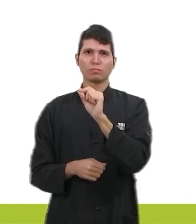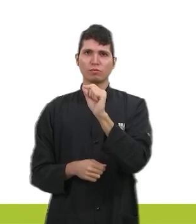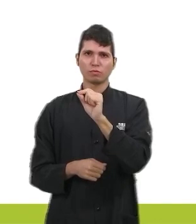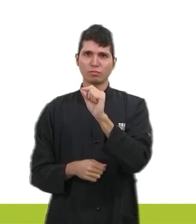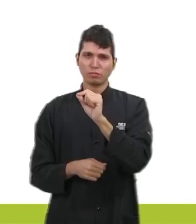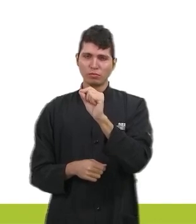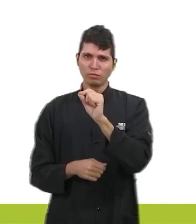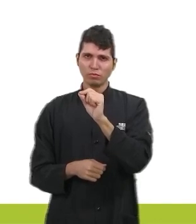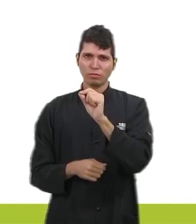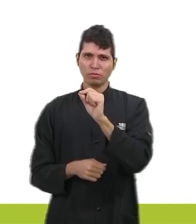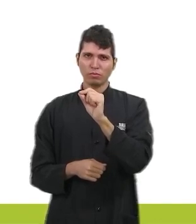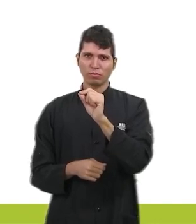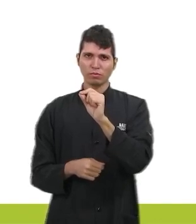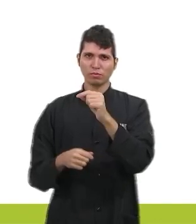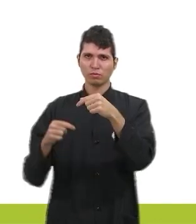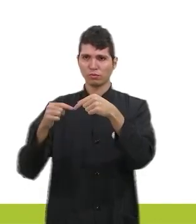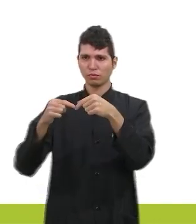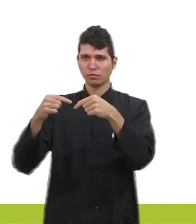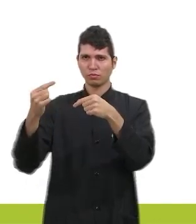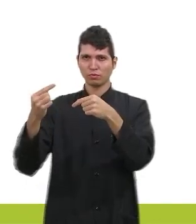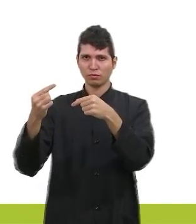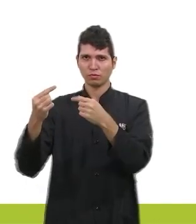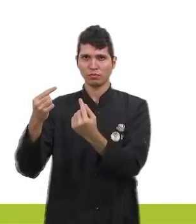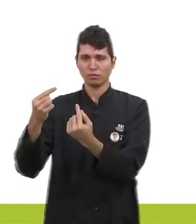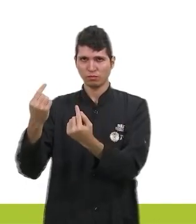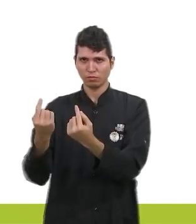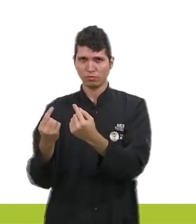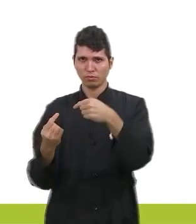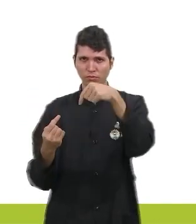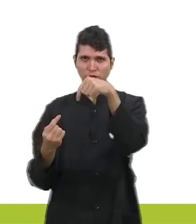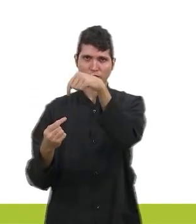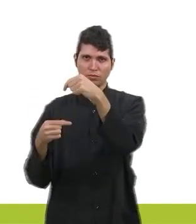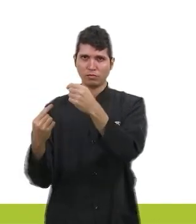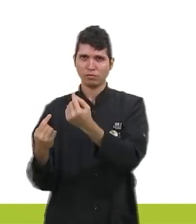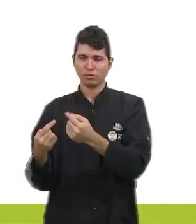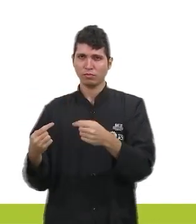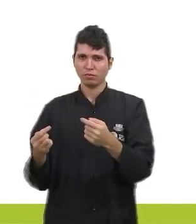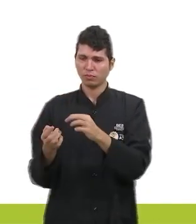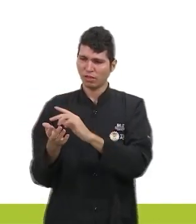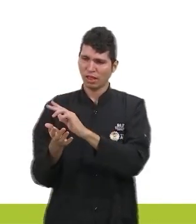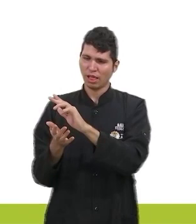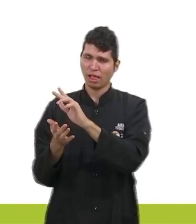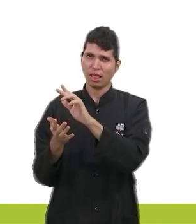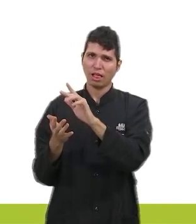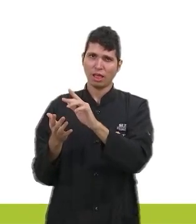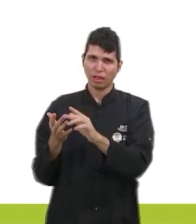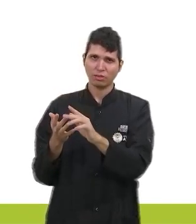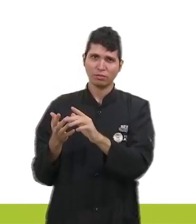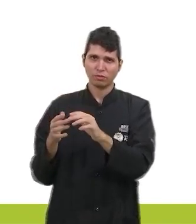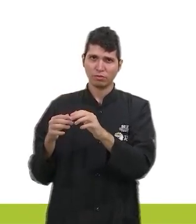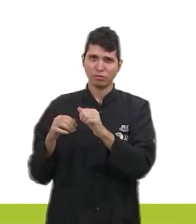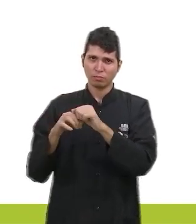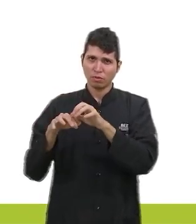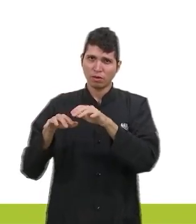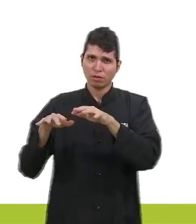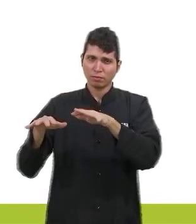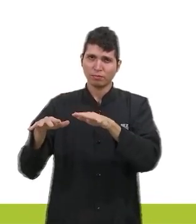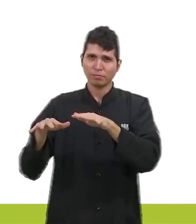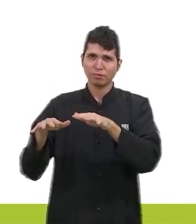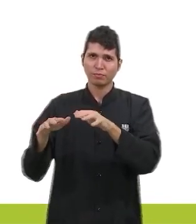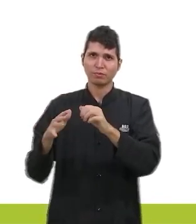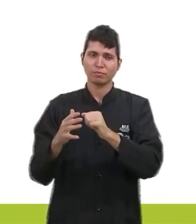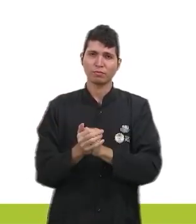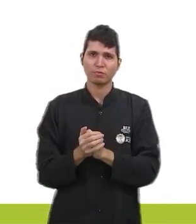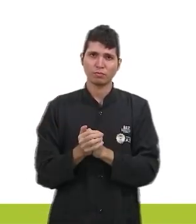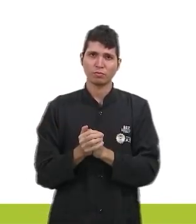cadeia principal. Então, nos compostos químicos, vocês vão observar bem que eu posso ter lá uma